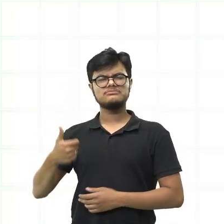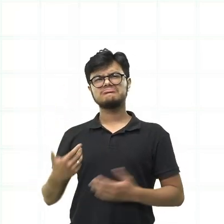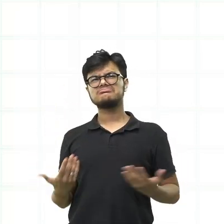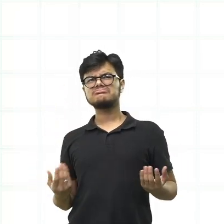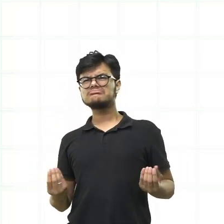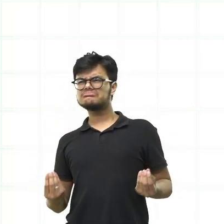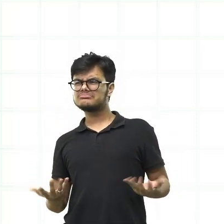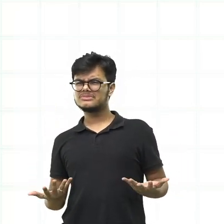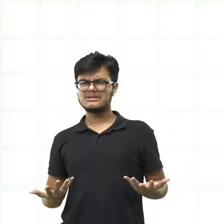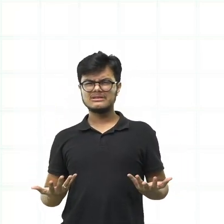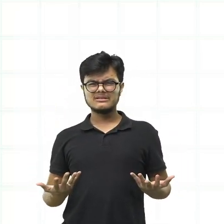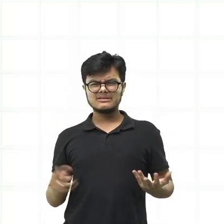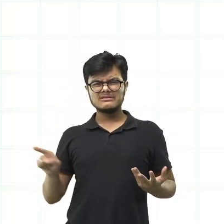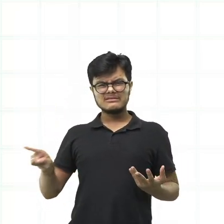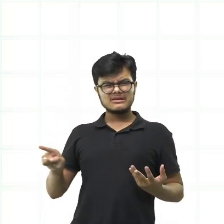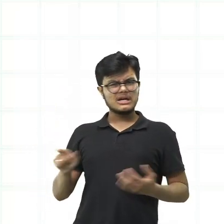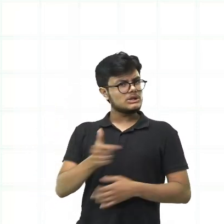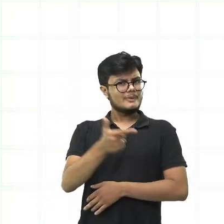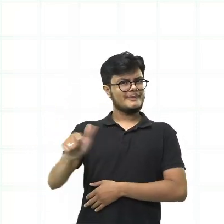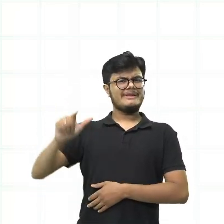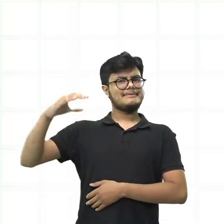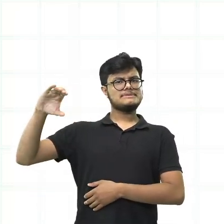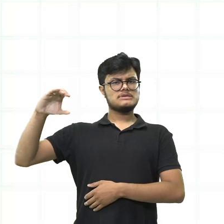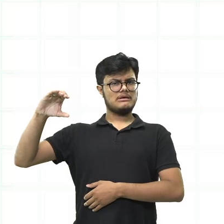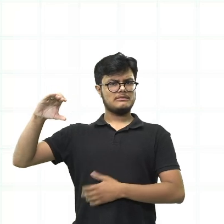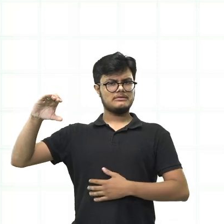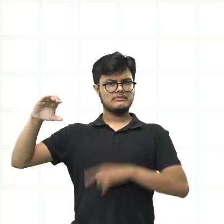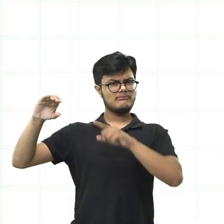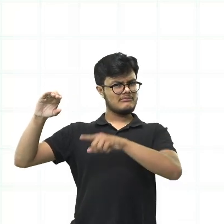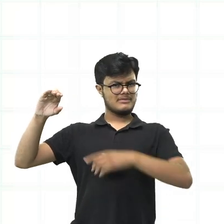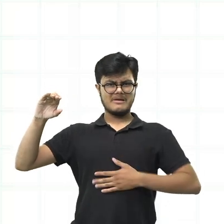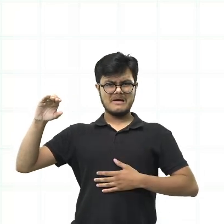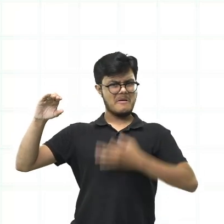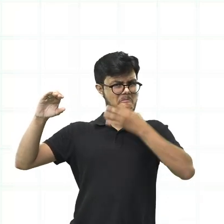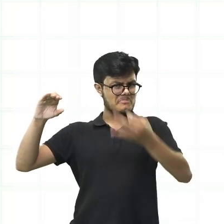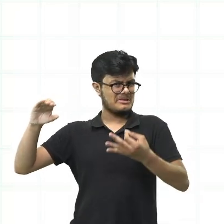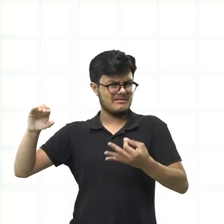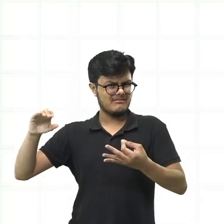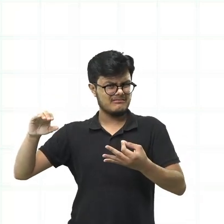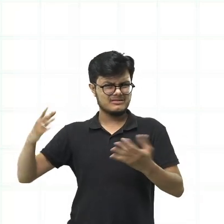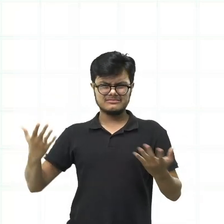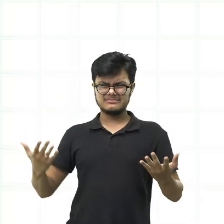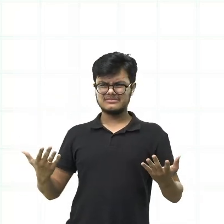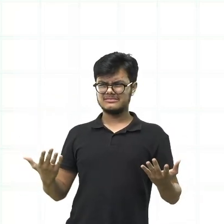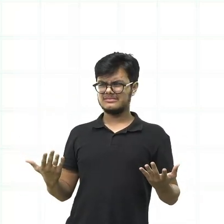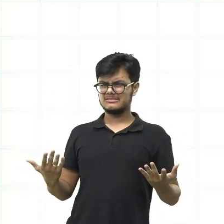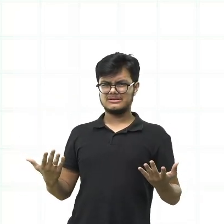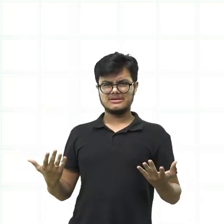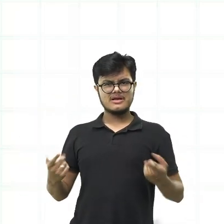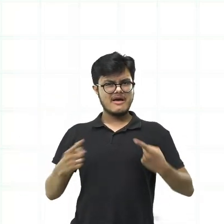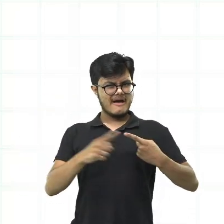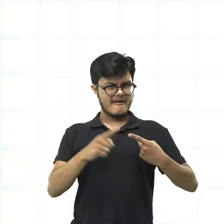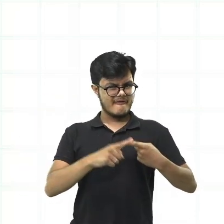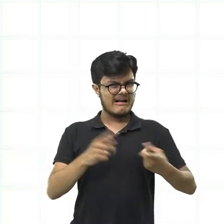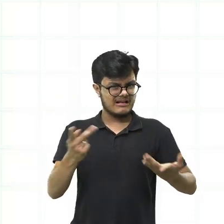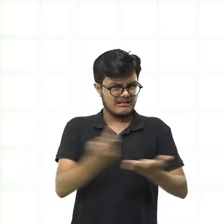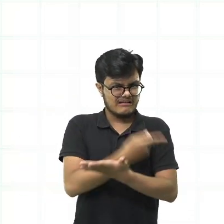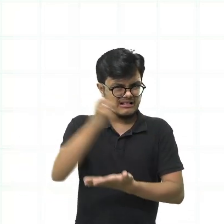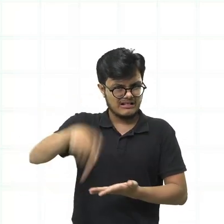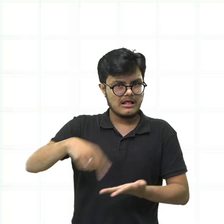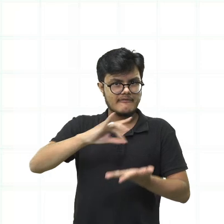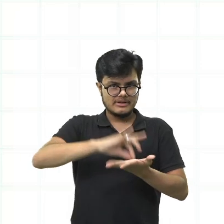tem aí um registro científico, né? Como o nosso primeiro exemplo que nós vimos agora. que é o caso